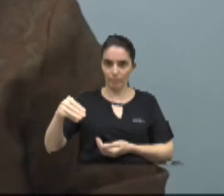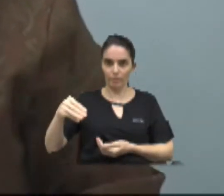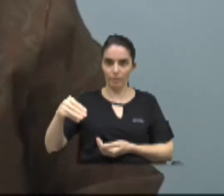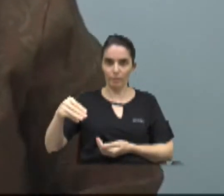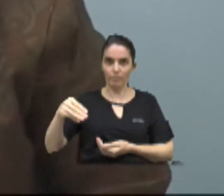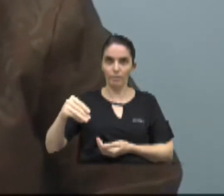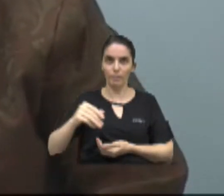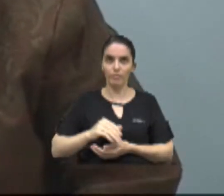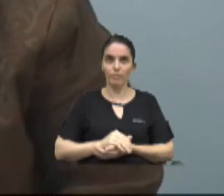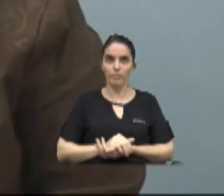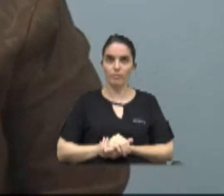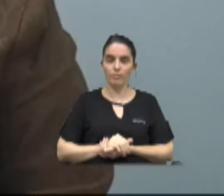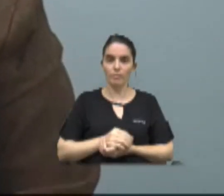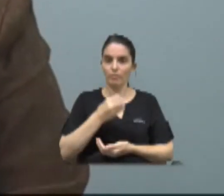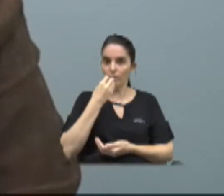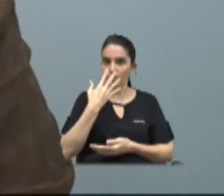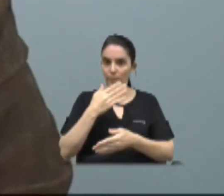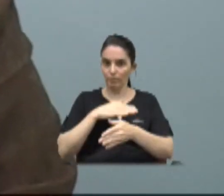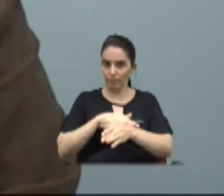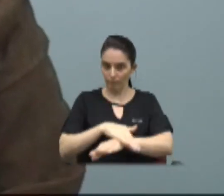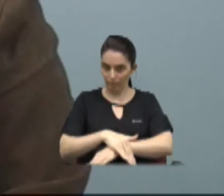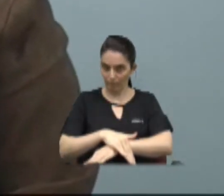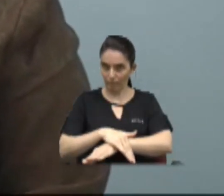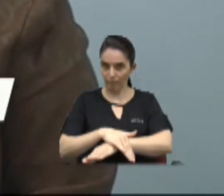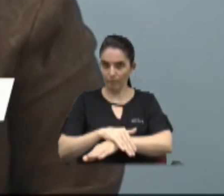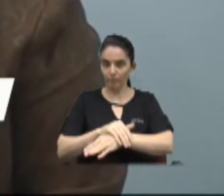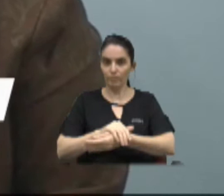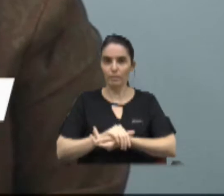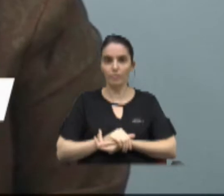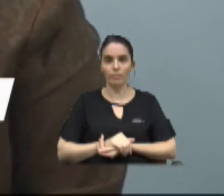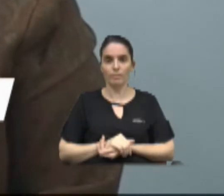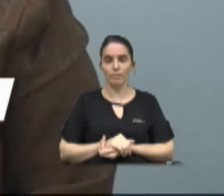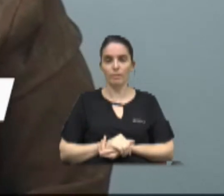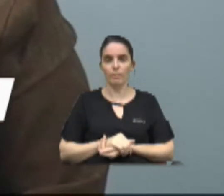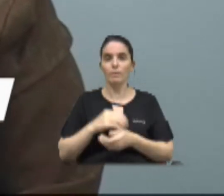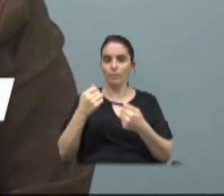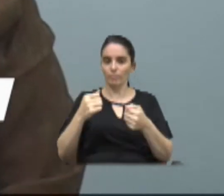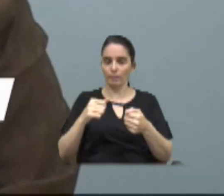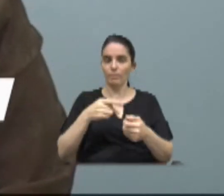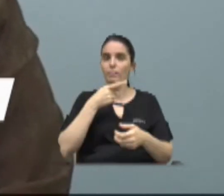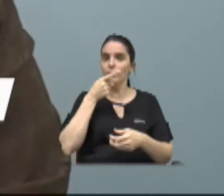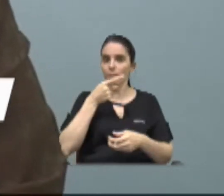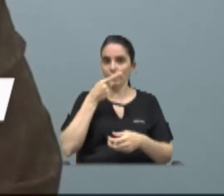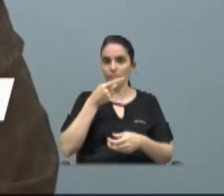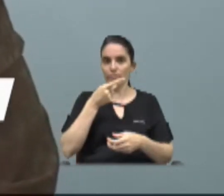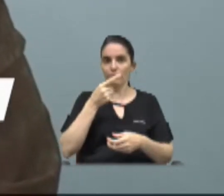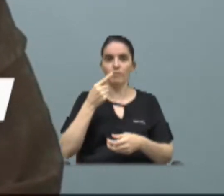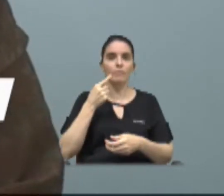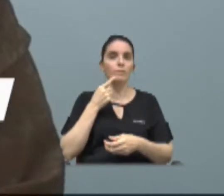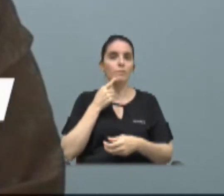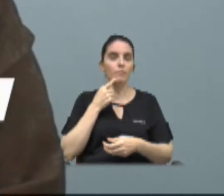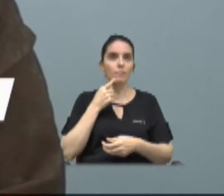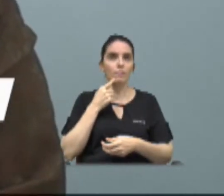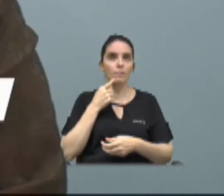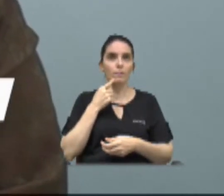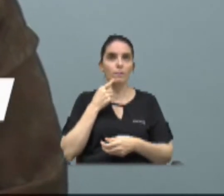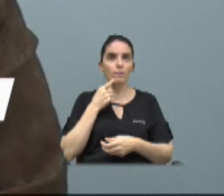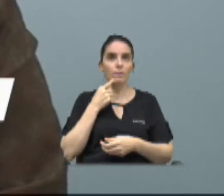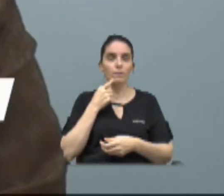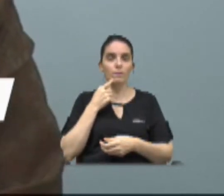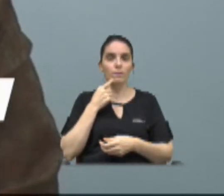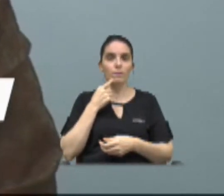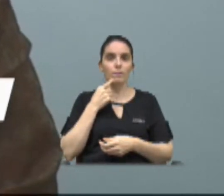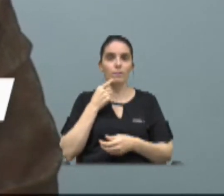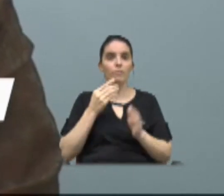militares, muito boa noite. E eu não poderia deixar de falar. Cleiton, vereador Cleiton,